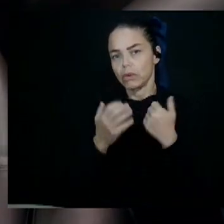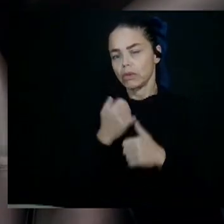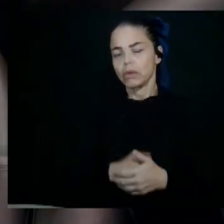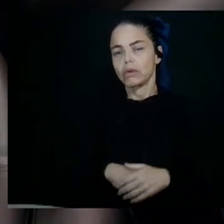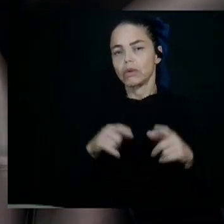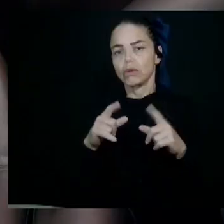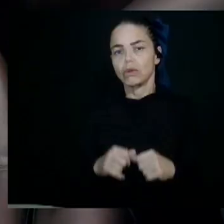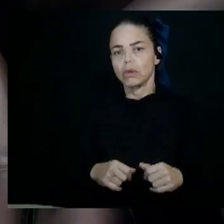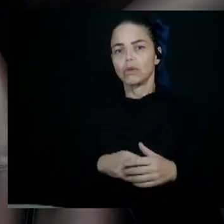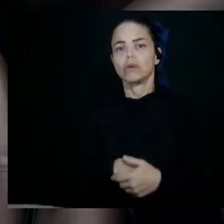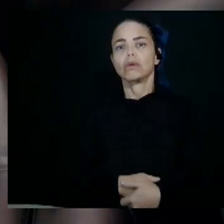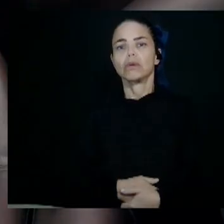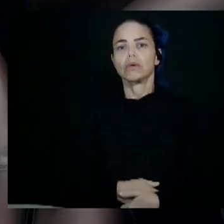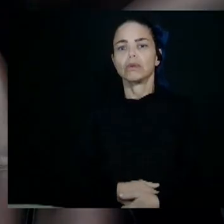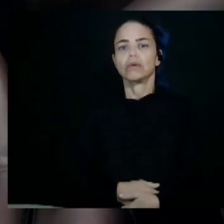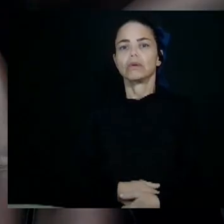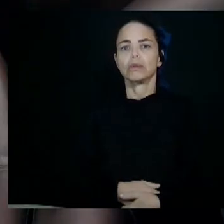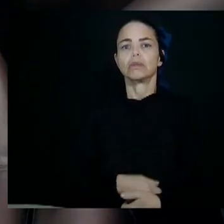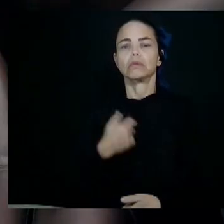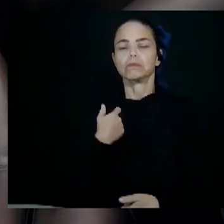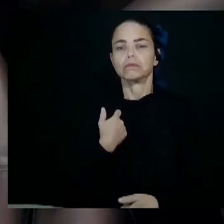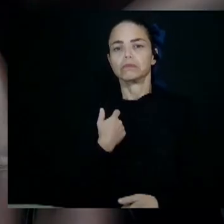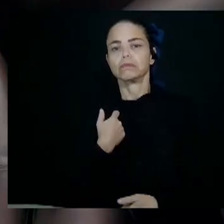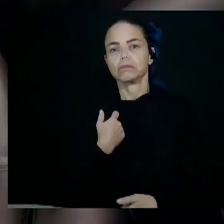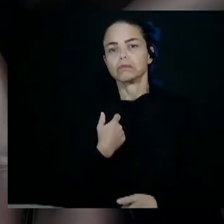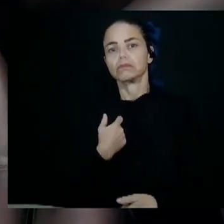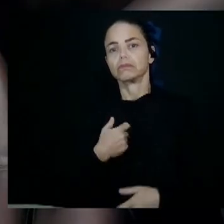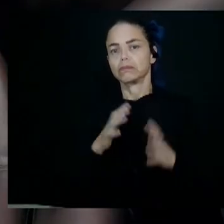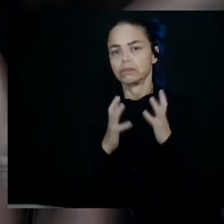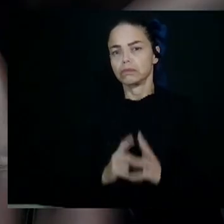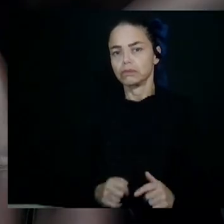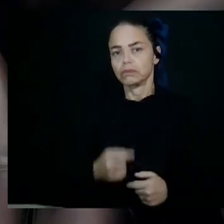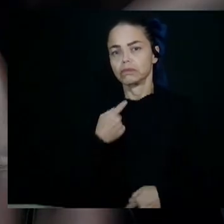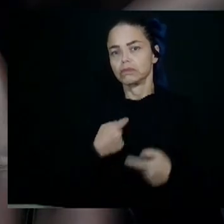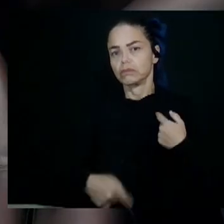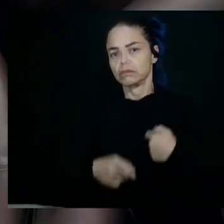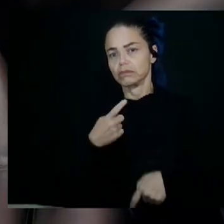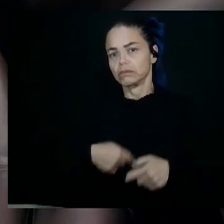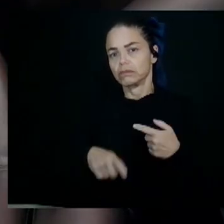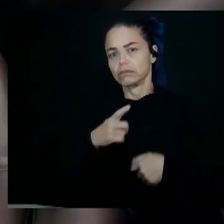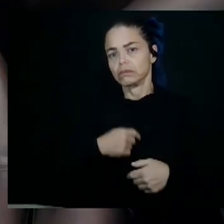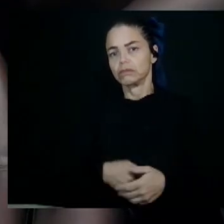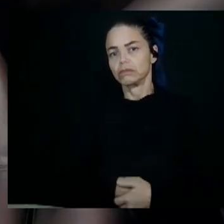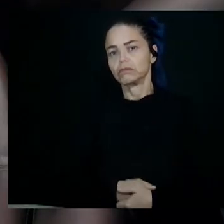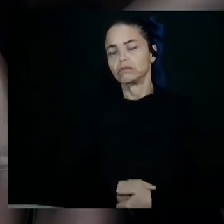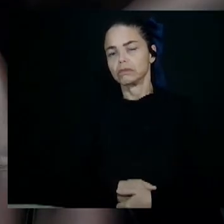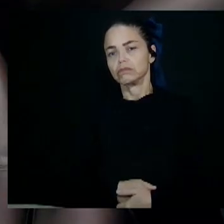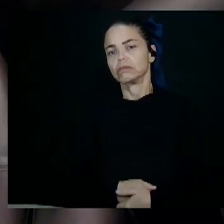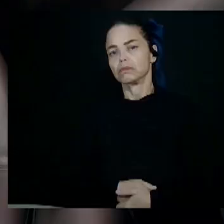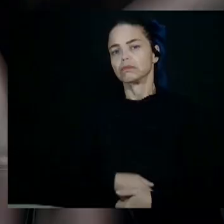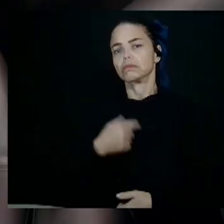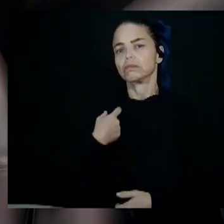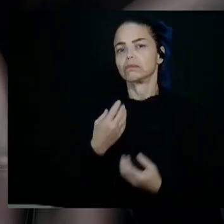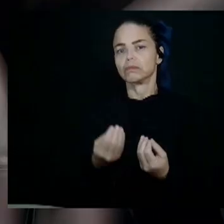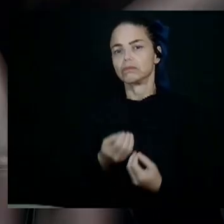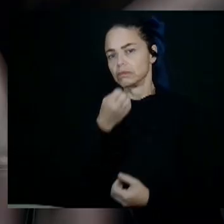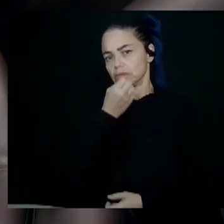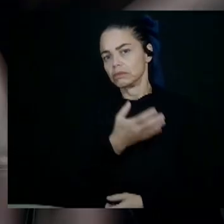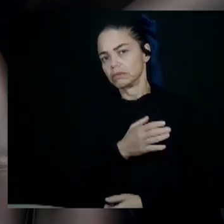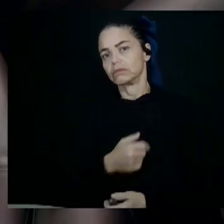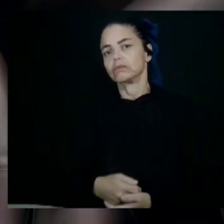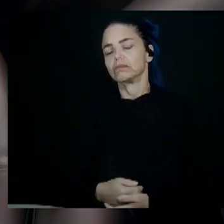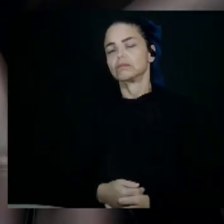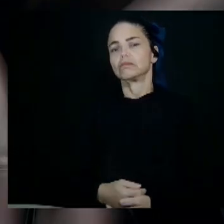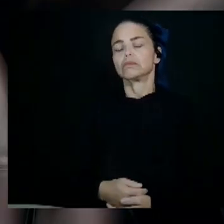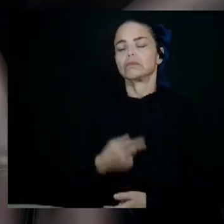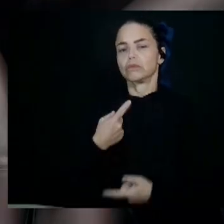radicais livres, tudo. Então você vai limpar o seu corpo, você vai melhorar seu funcionamento intestinal, né? E isso vai trazer benefícios para o seu